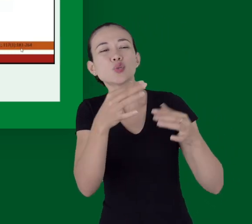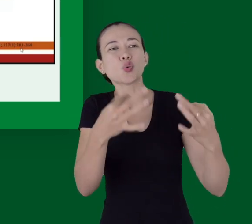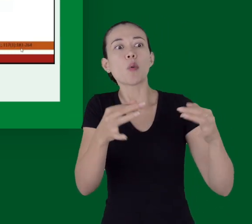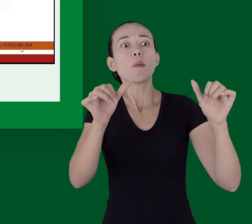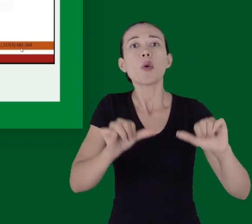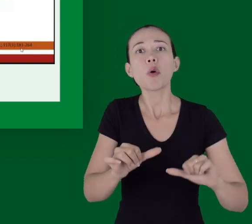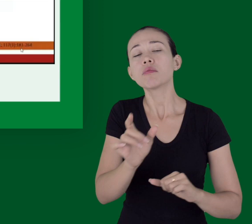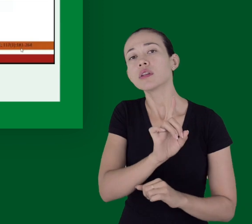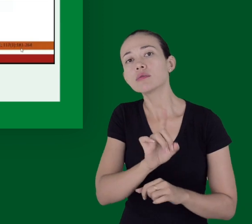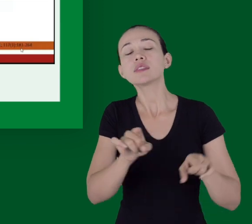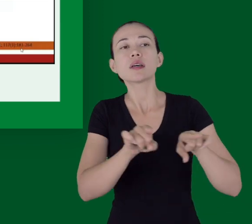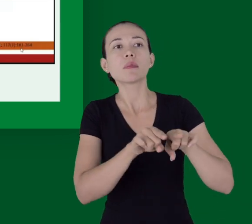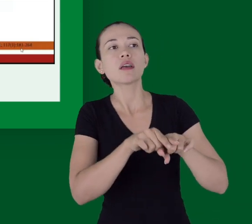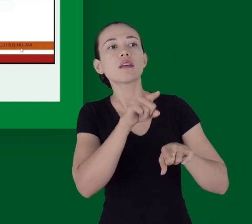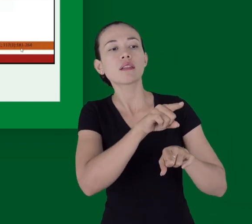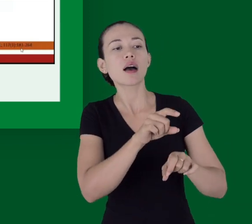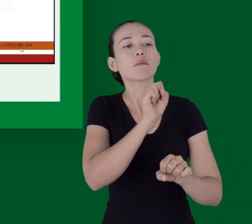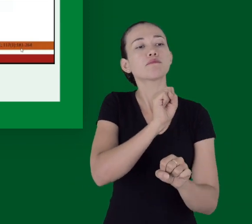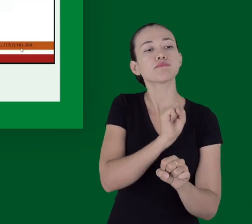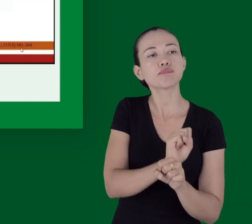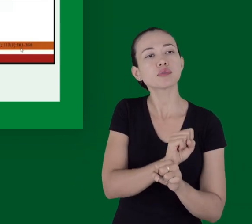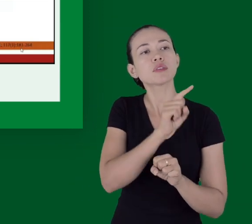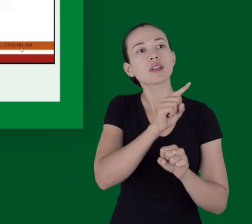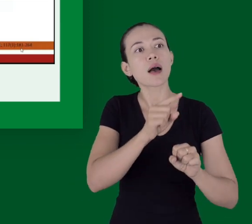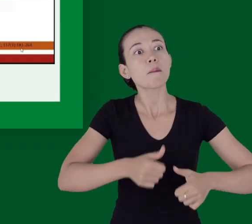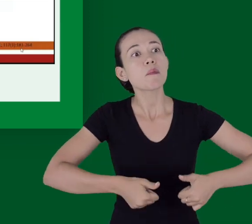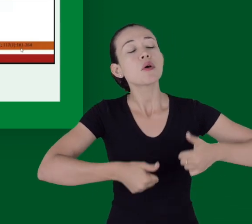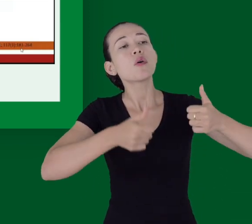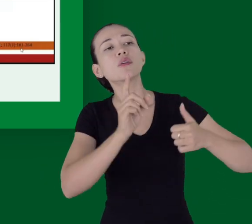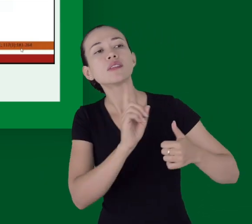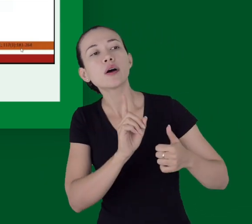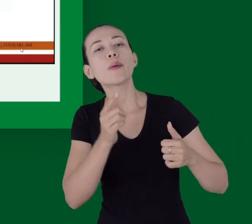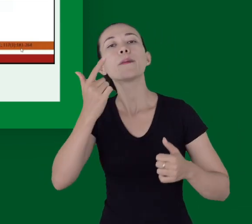sem relação com atividade, a dor, geralmente,